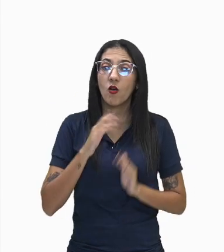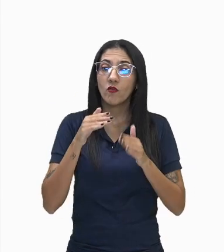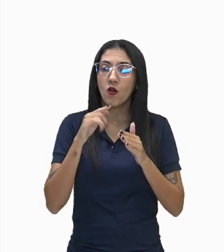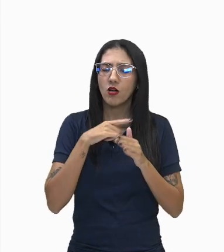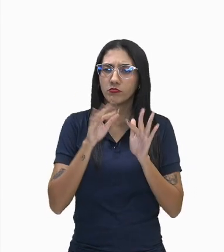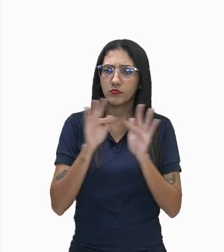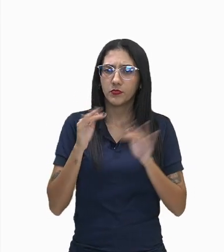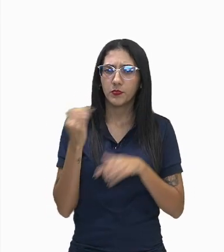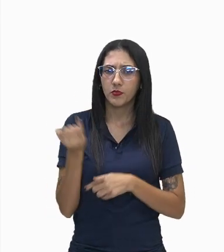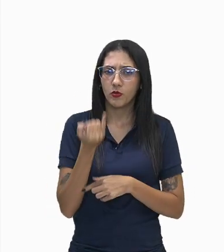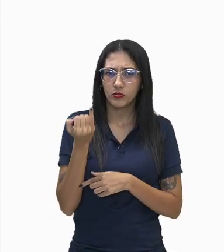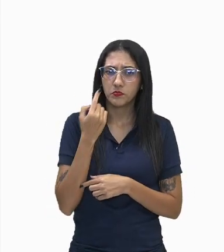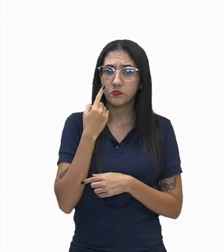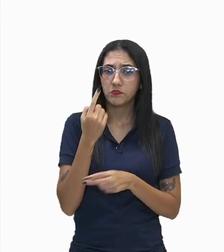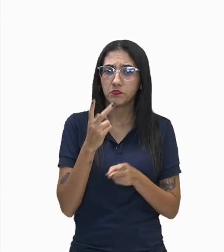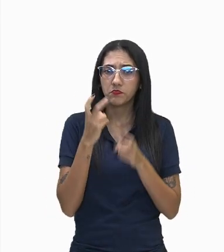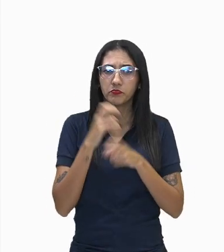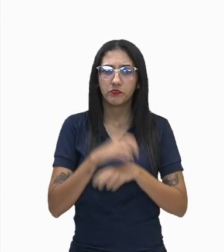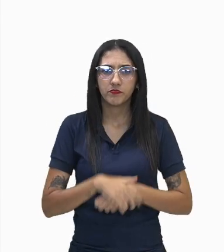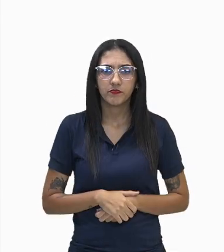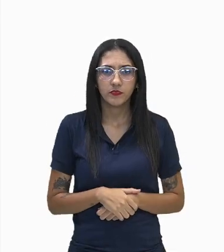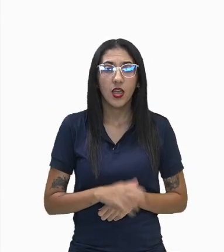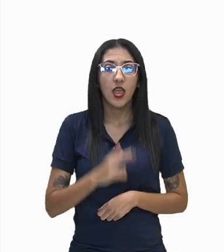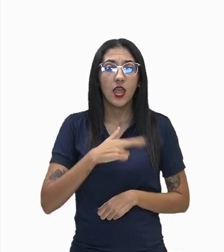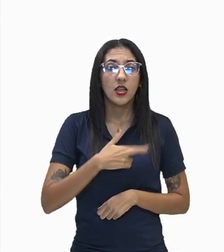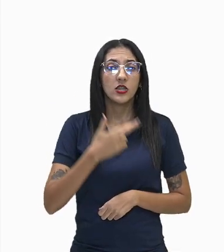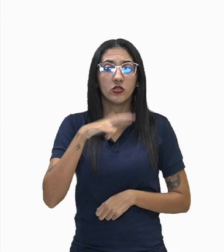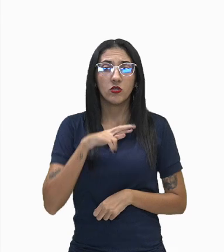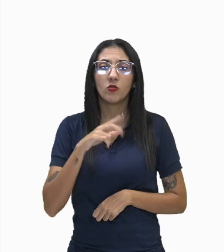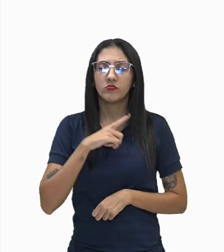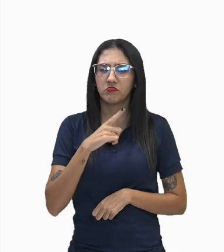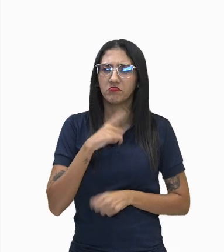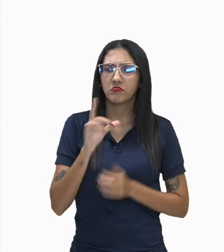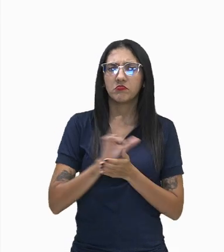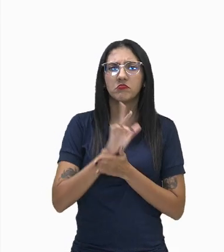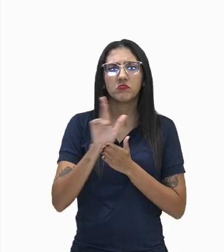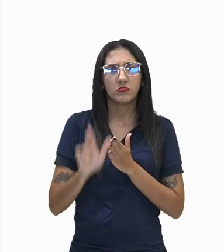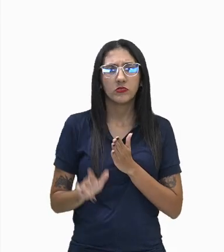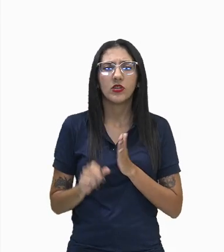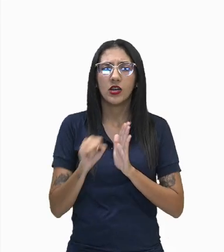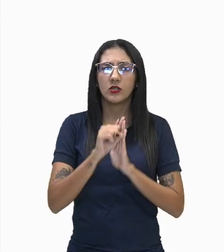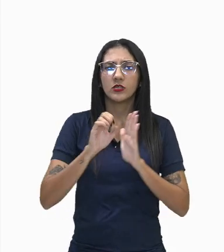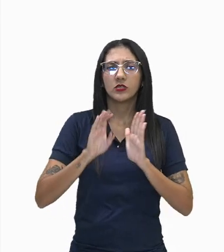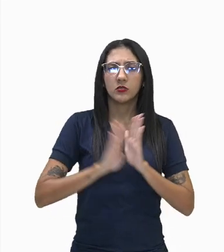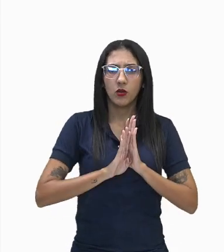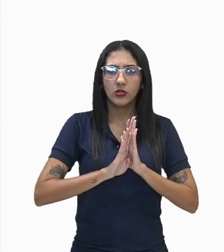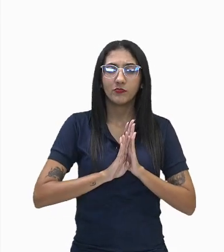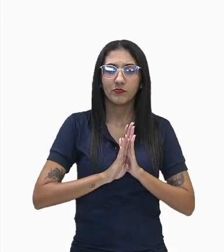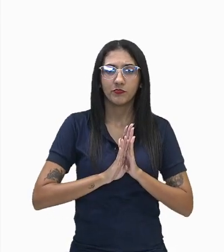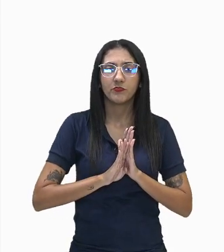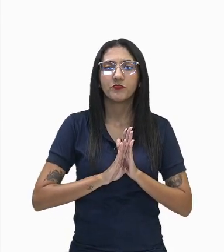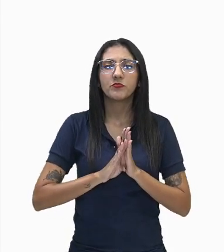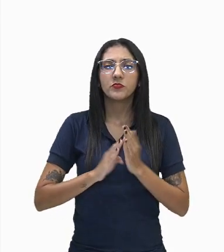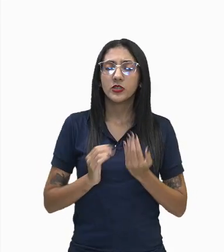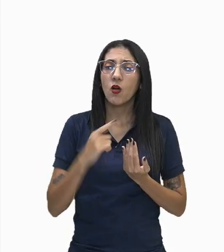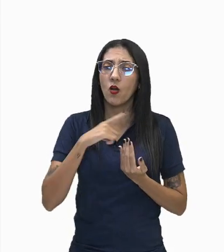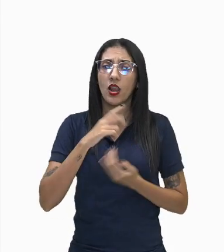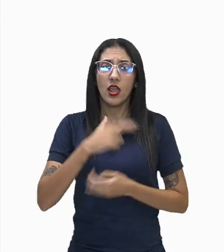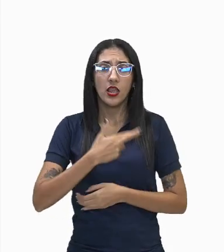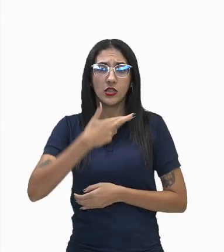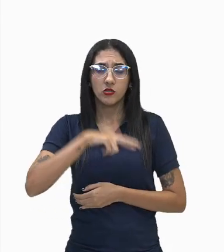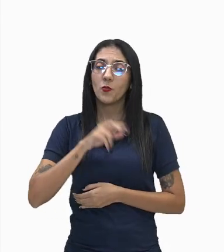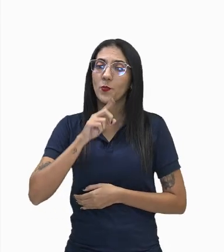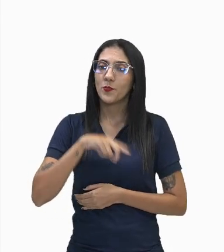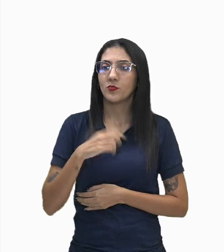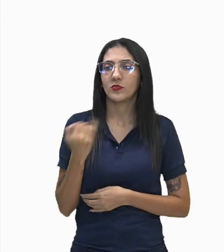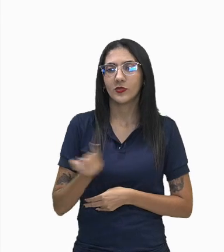ela é importante. As religiões são amplamente simbólicas. Né? A religião ela é algo